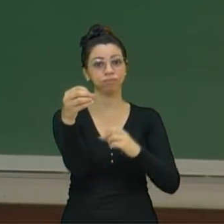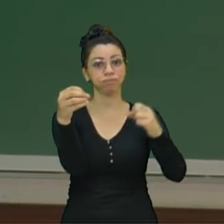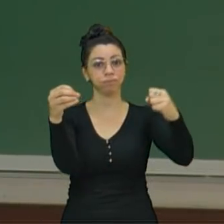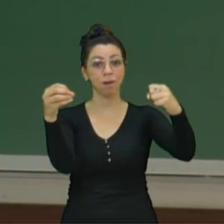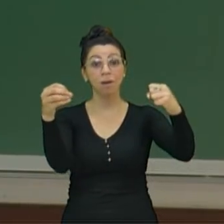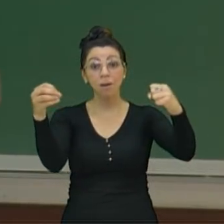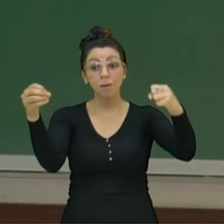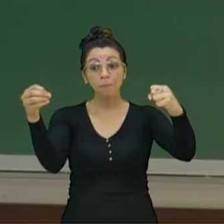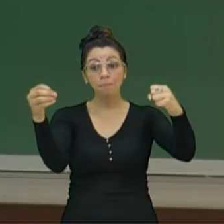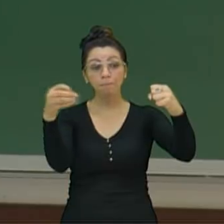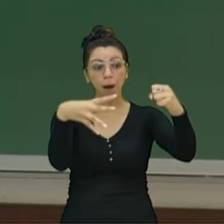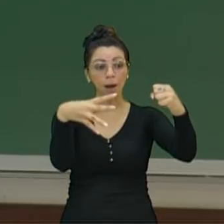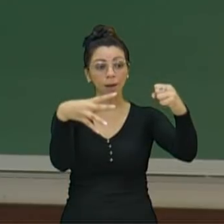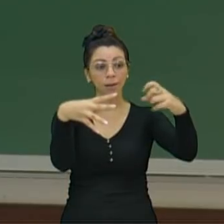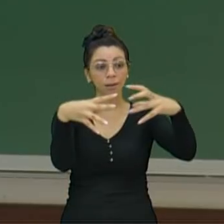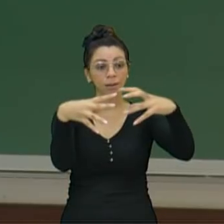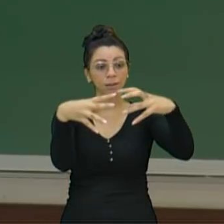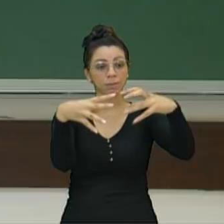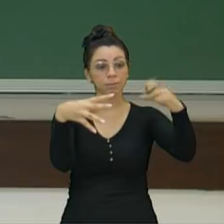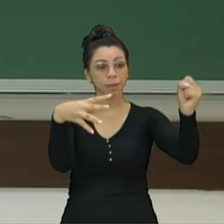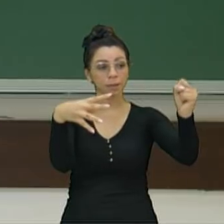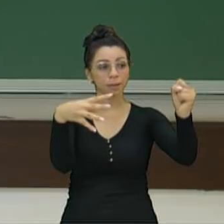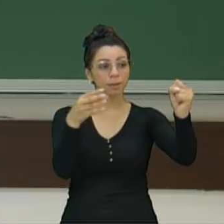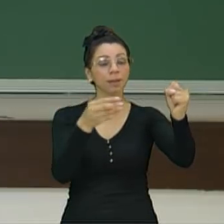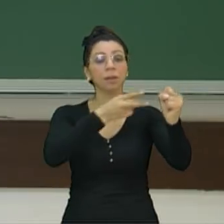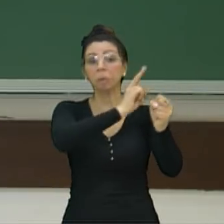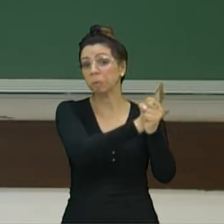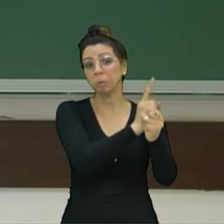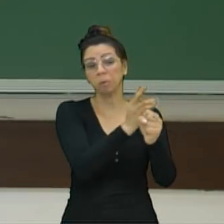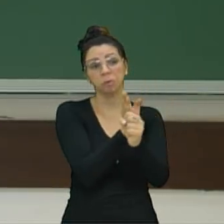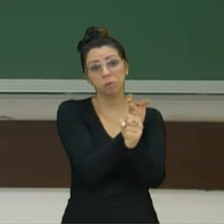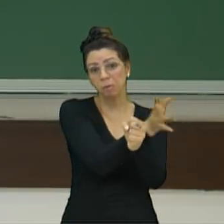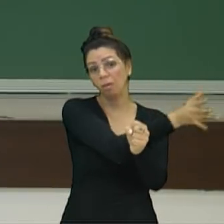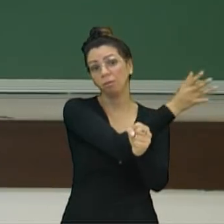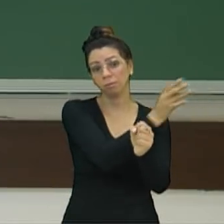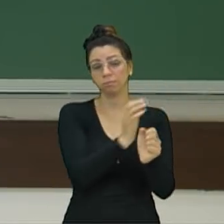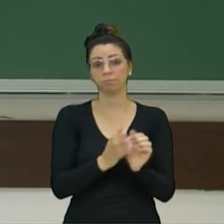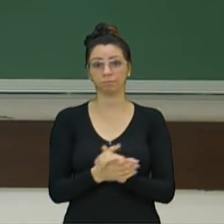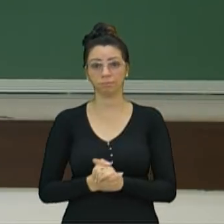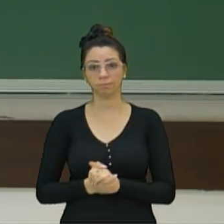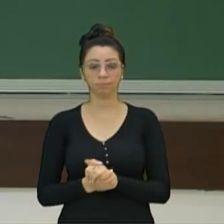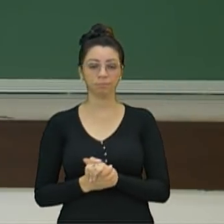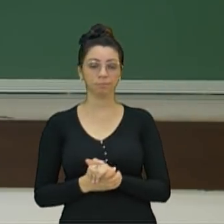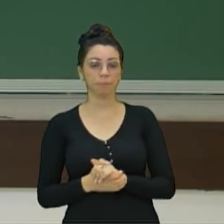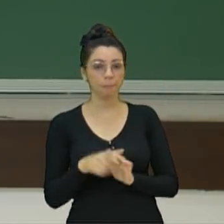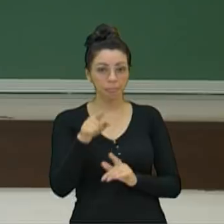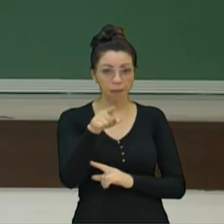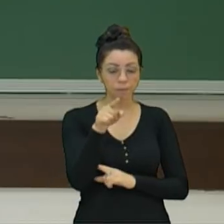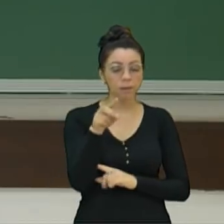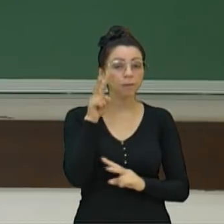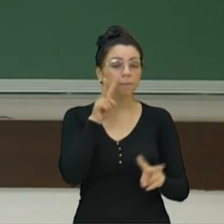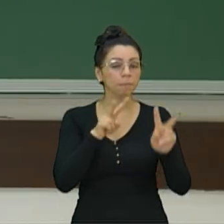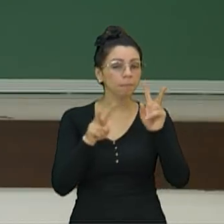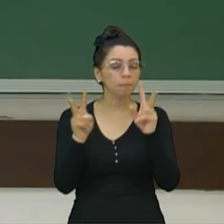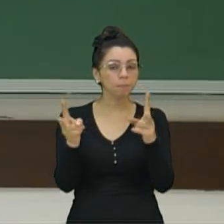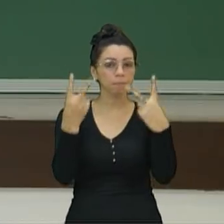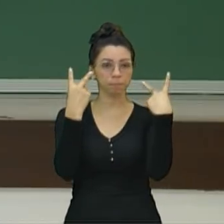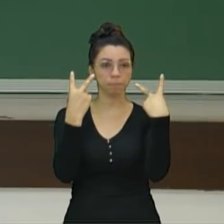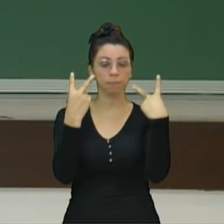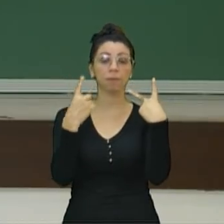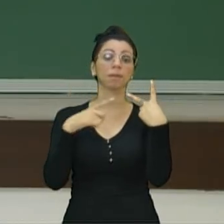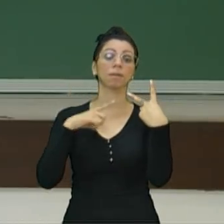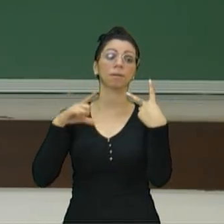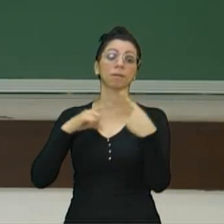E o impulso continua. Vocês acreditam que agora eu estou dando aula para vocês? Vocês estão me ouvindo, estão me vendo?